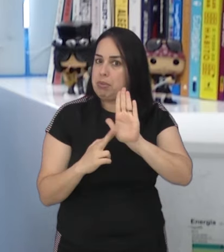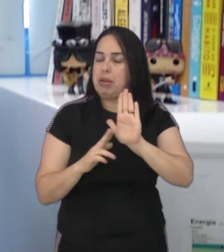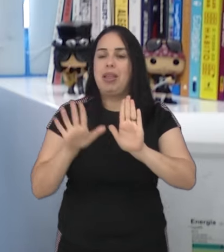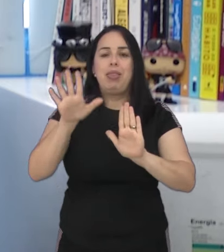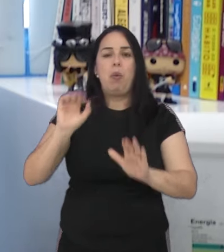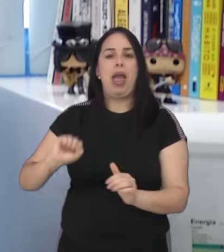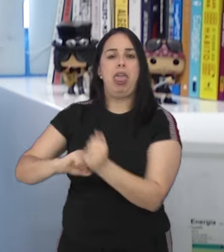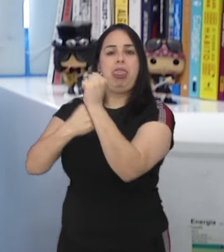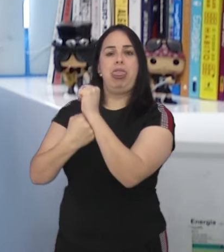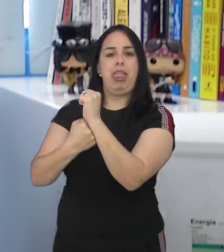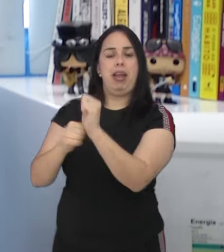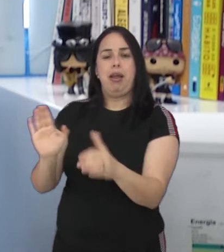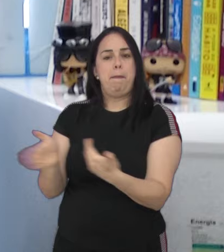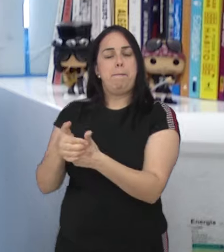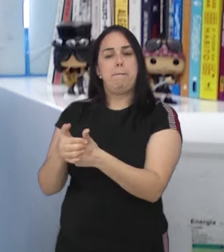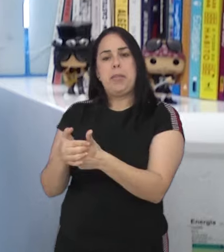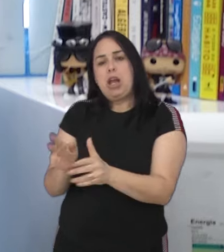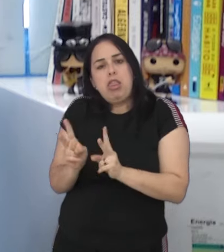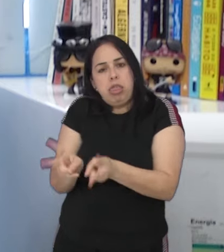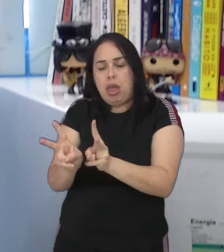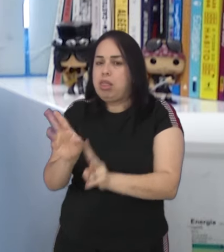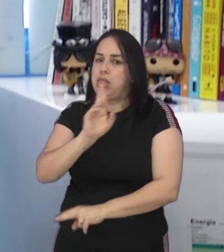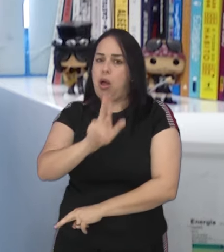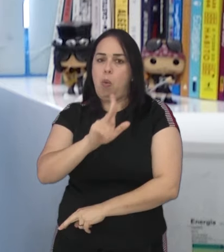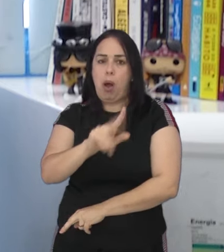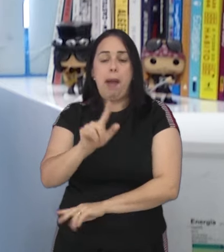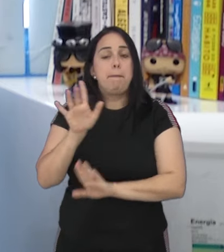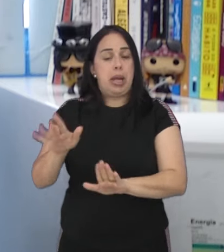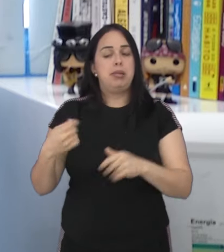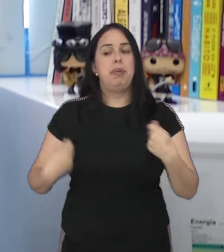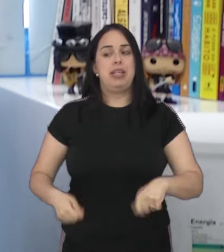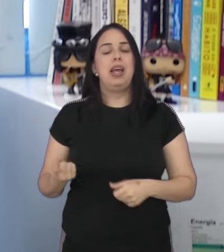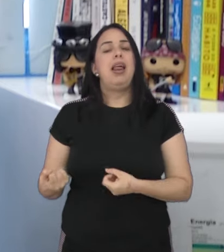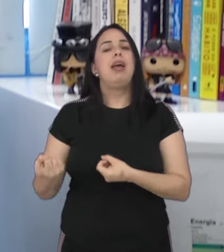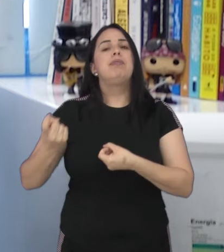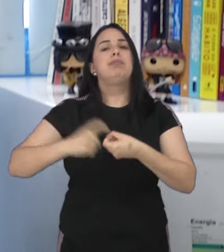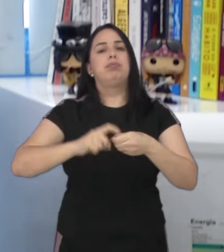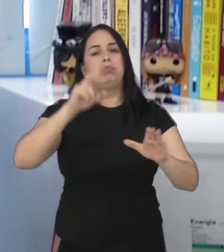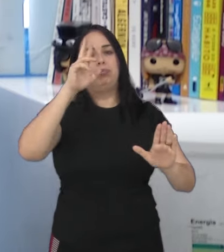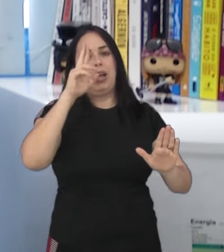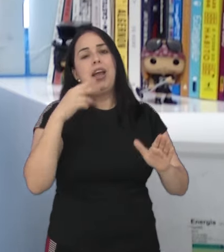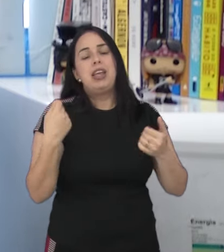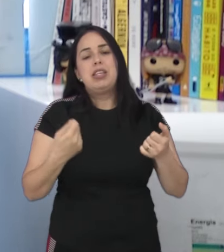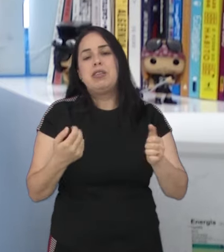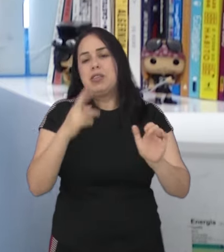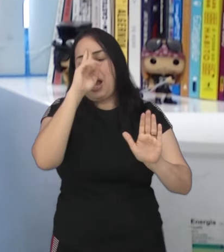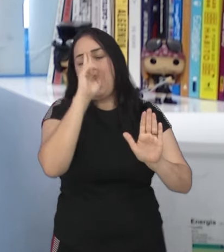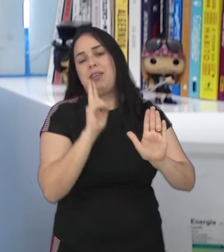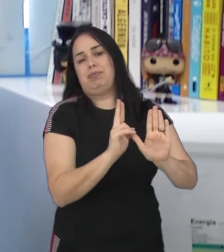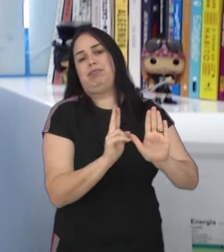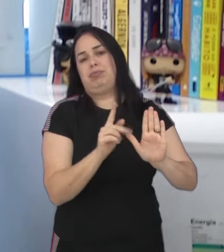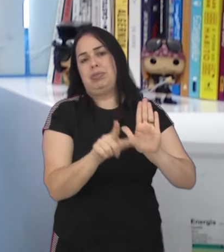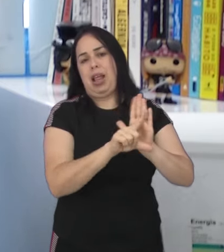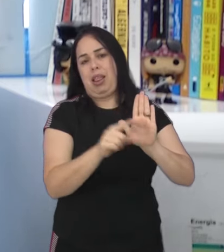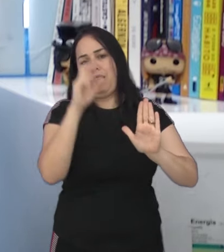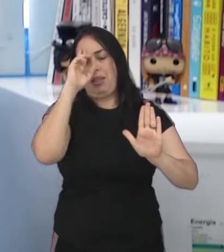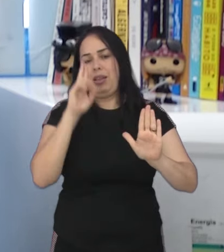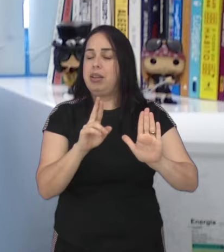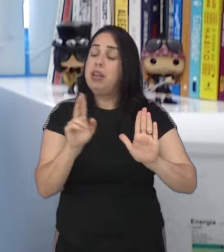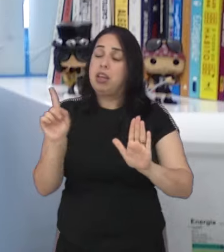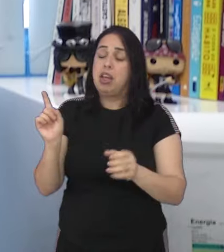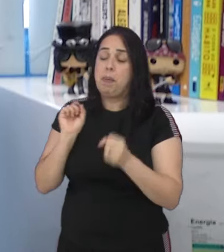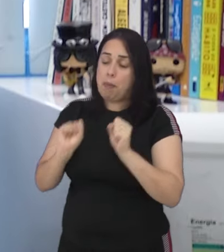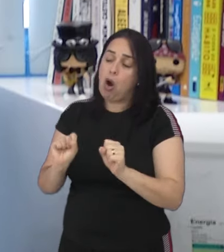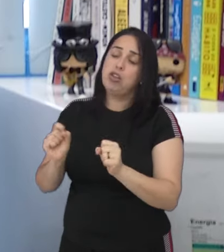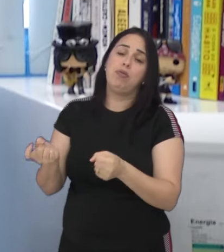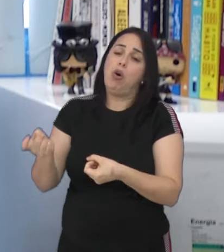não é uma interdição definitiva mas o empreendedor tem que mostrar que ele voltou a cumprir as regras para que ele volte funcionar Esse